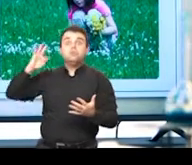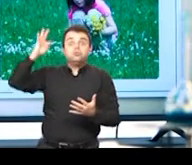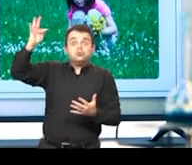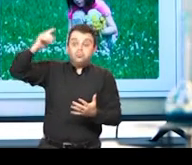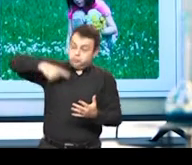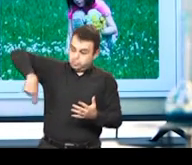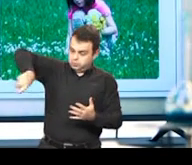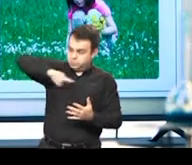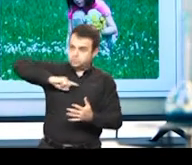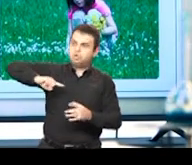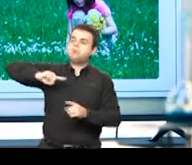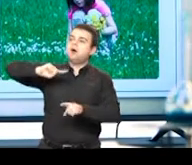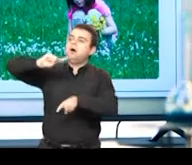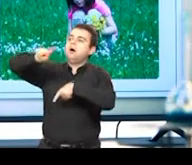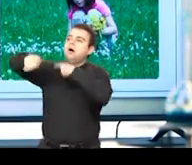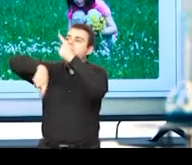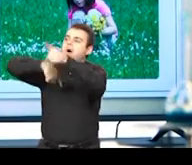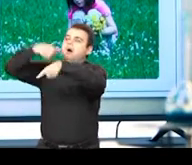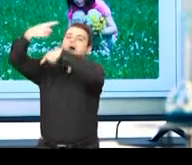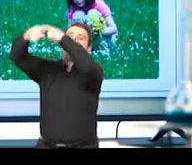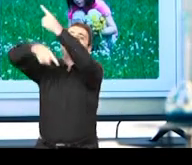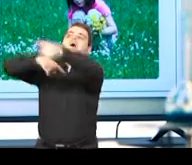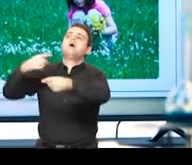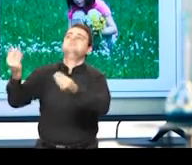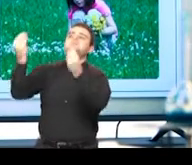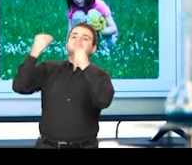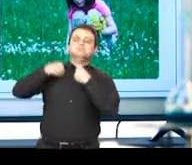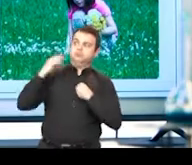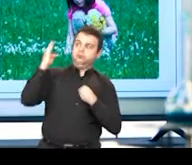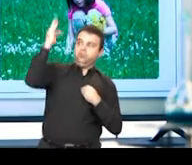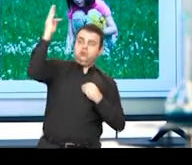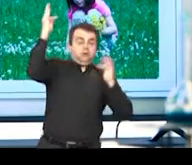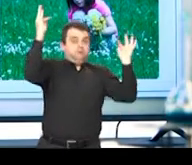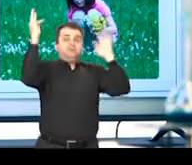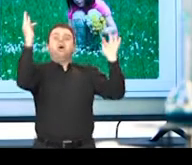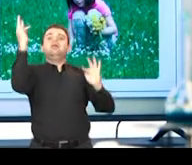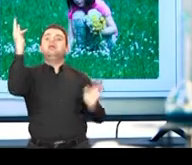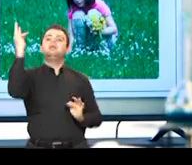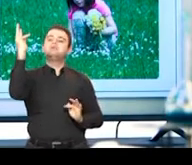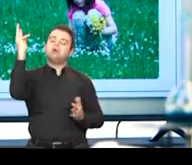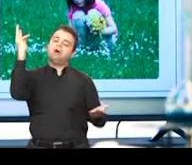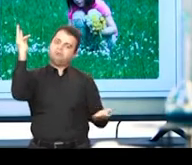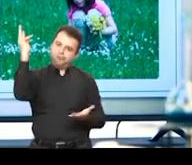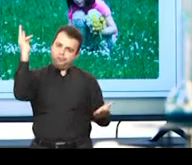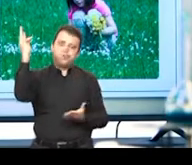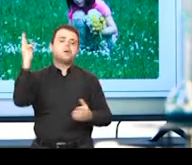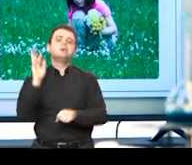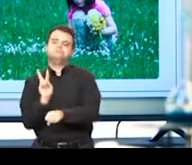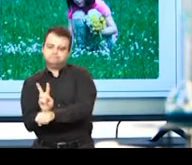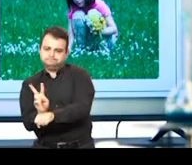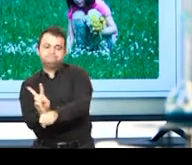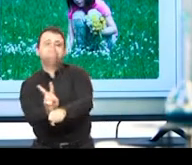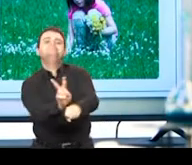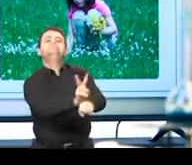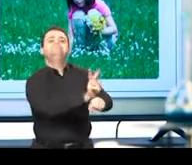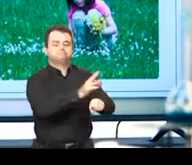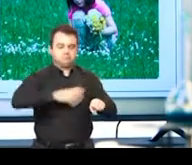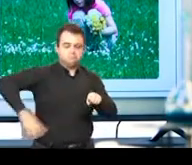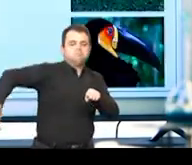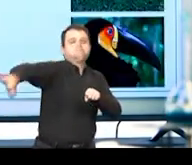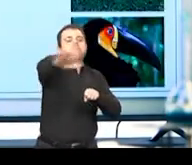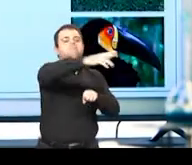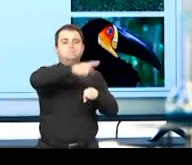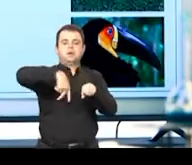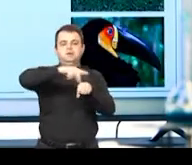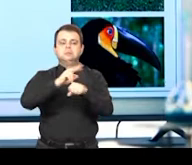futuro. E para esse futuro ser feliz, vamos ter que cuidar bem desse